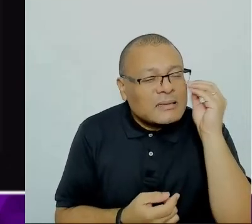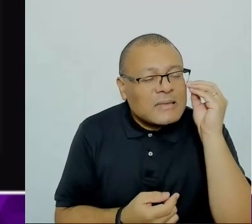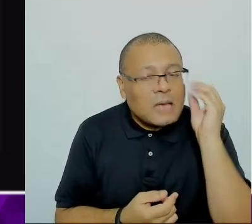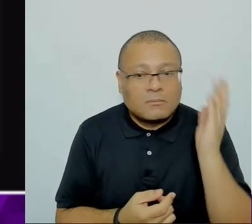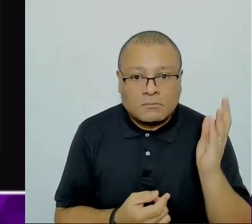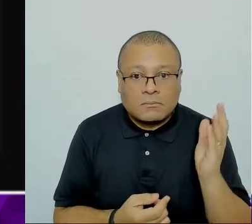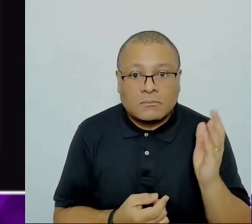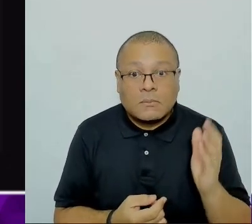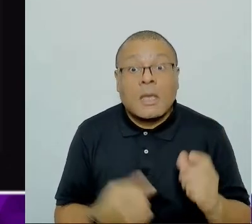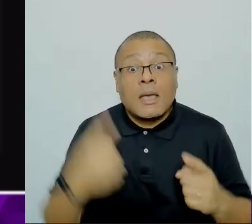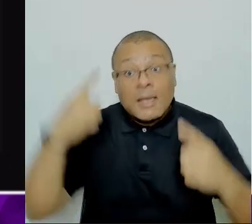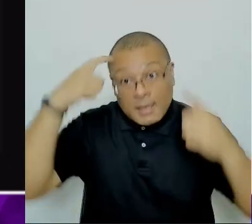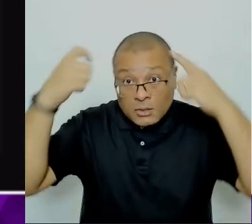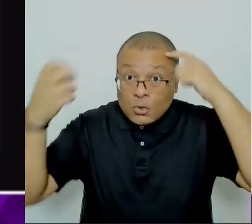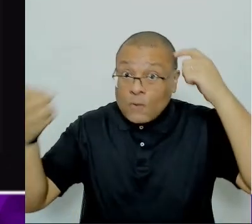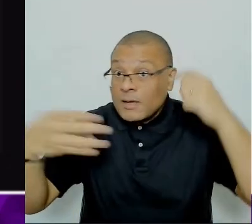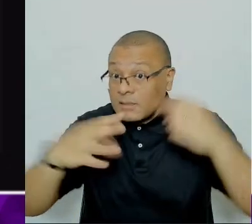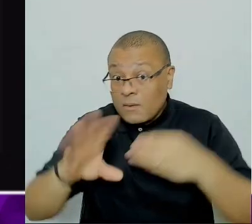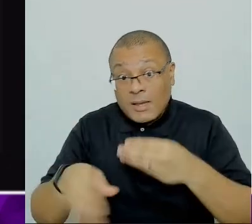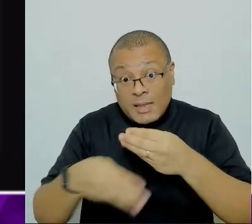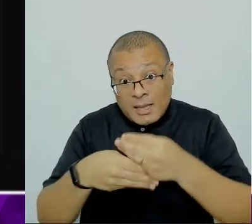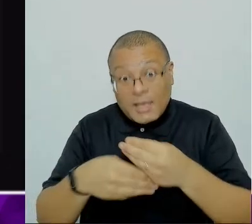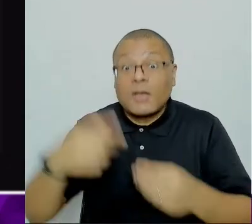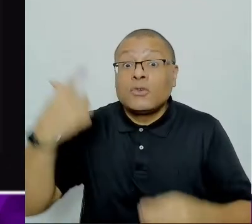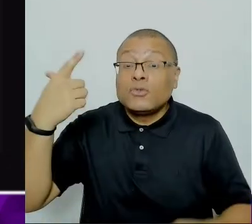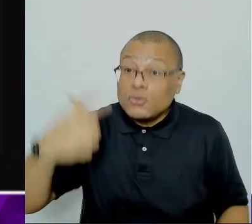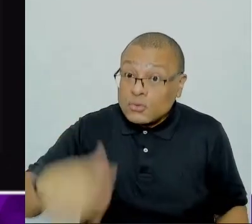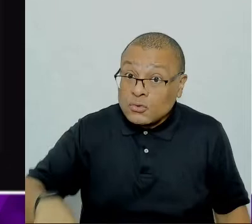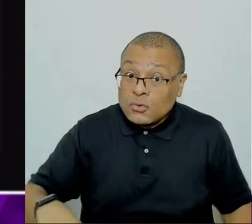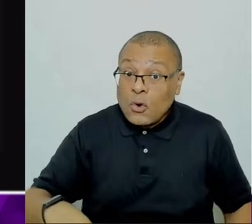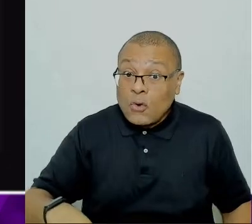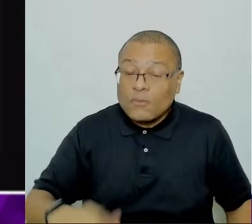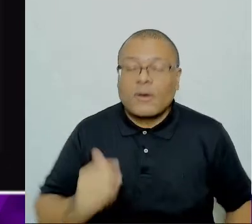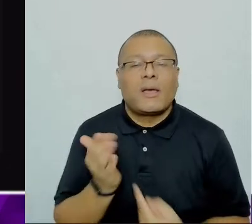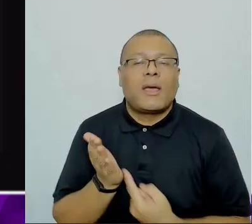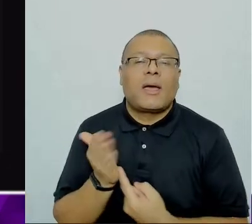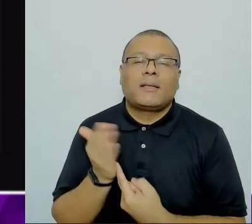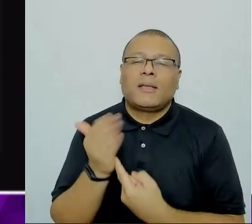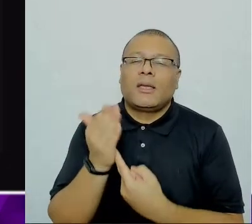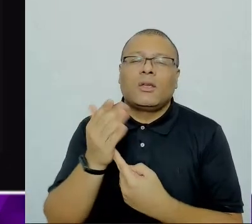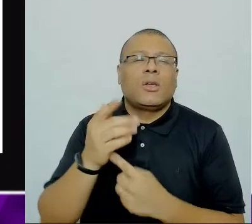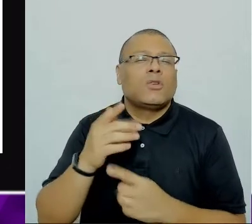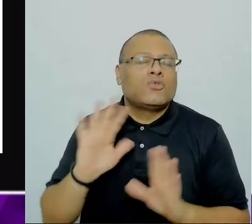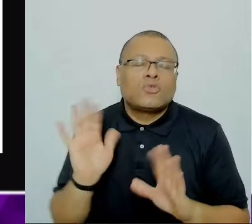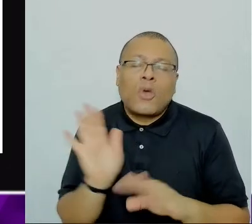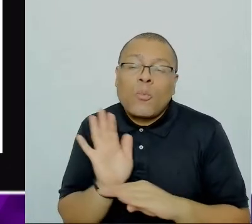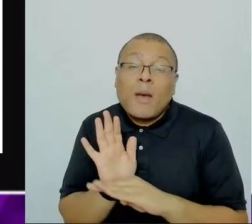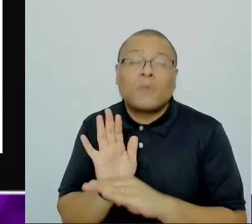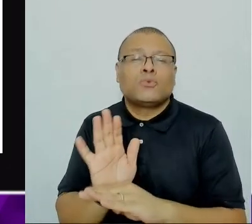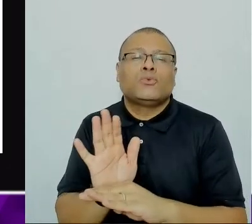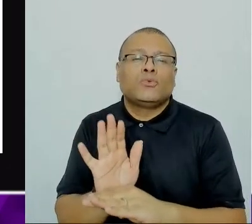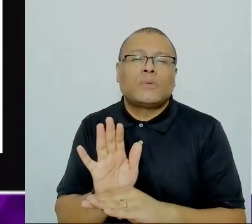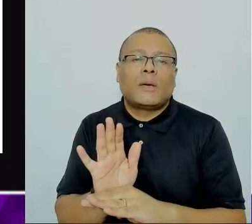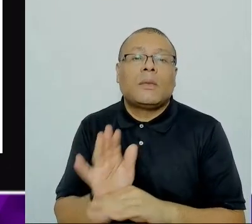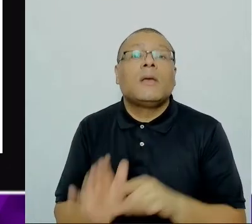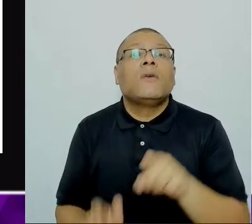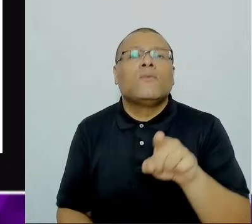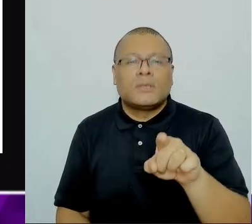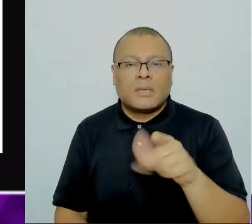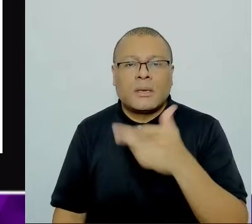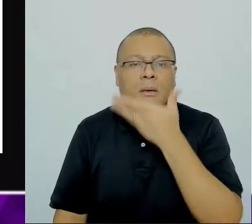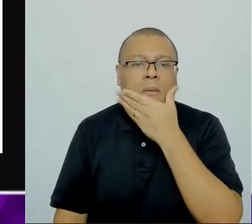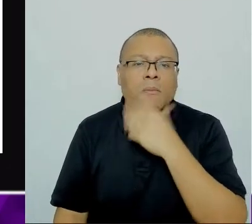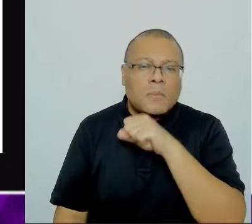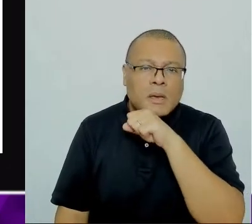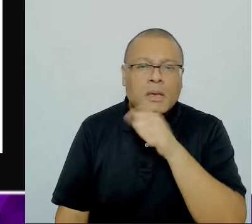a inovação, e a inovação de novo, que a tecnologia seja só um meio. A gente pode pensar, quem aqui é pai ou mãe, levanta a